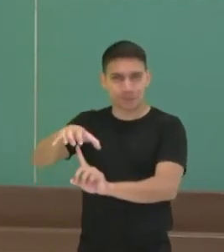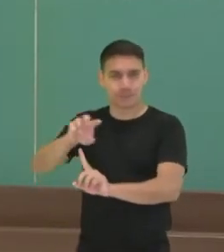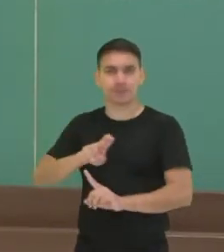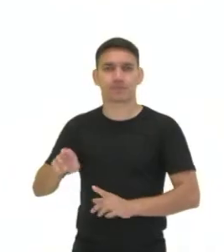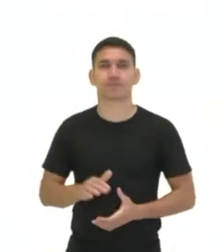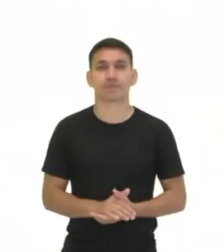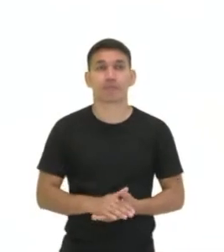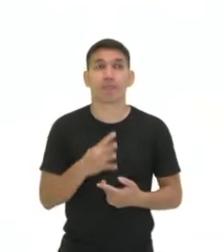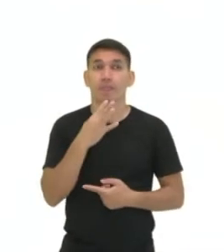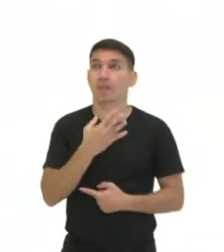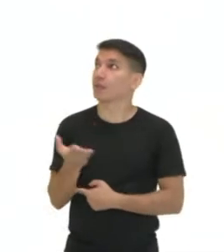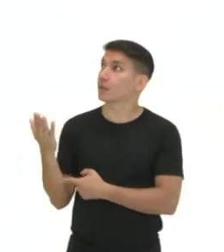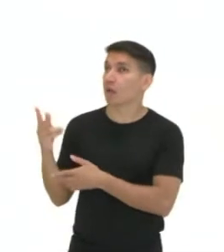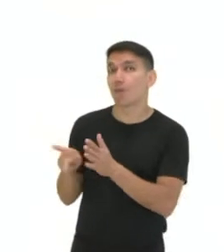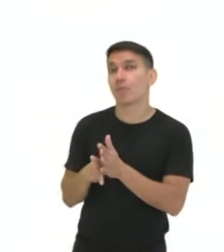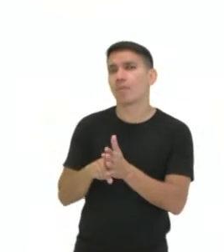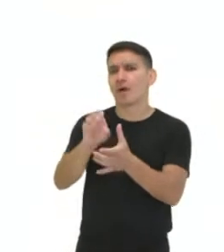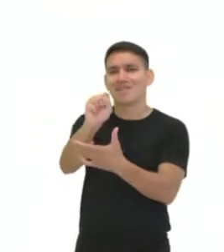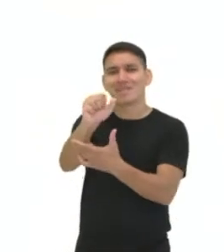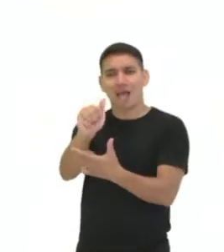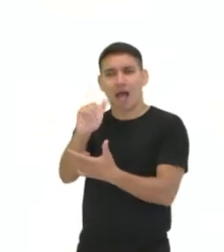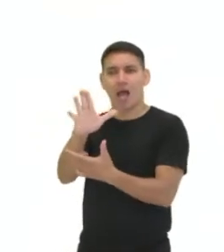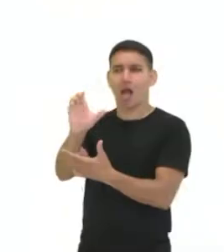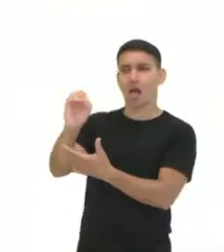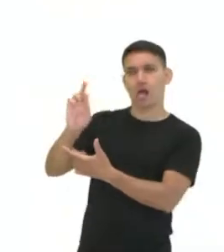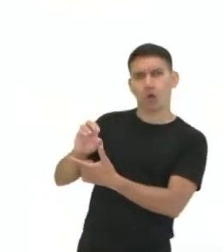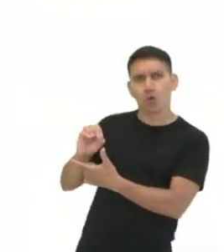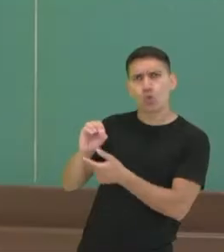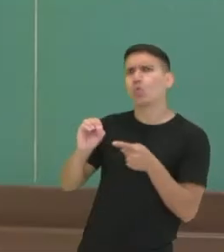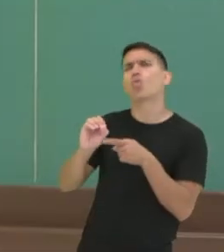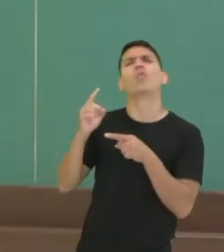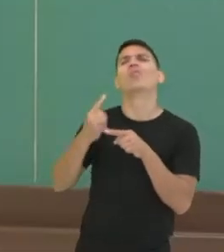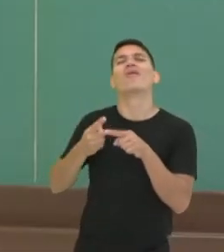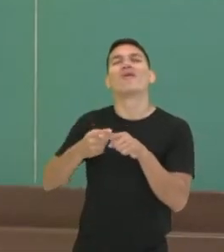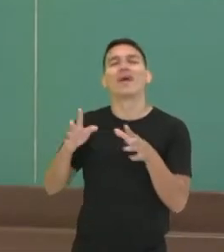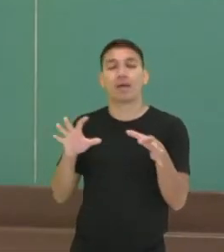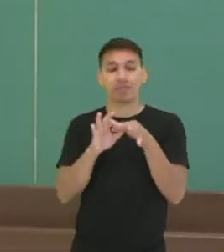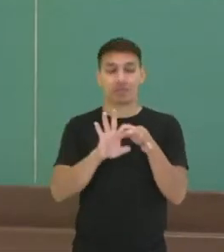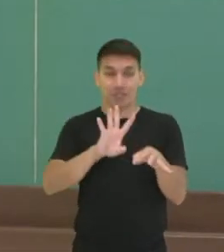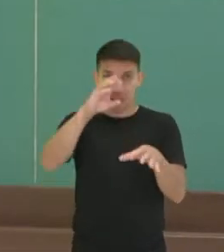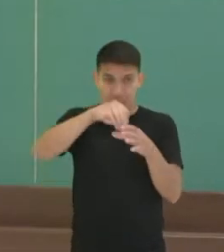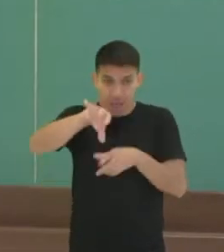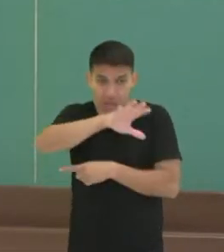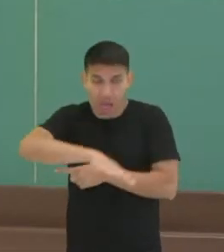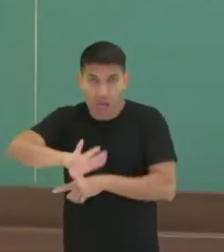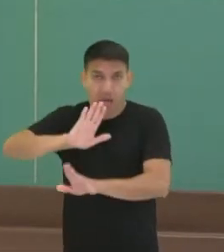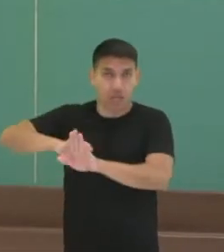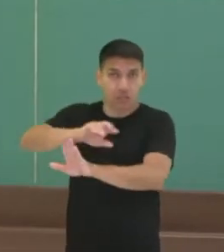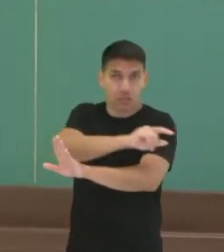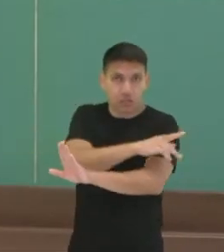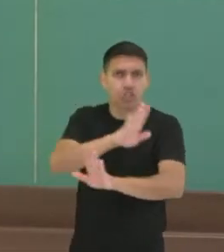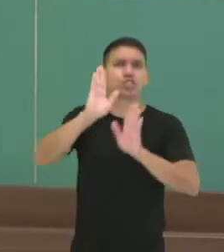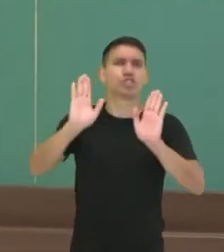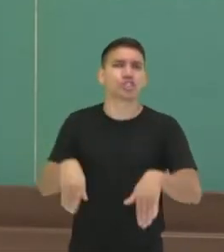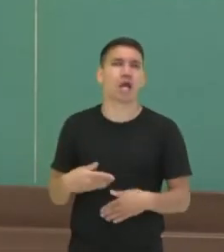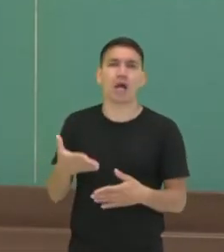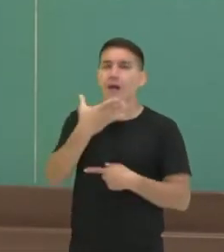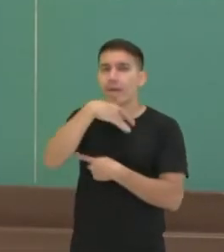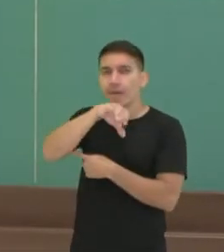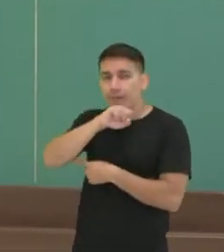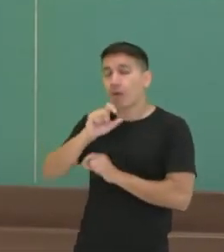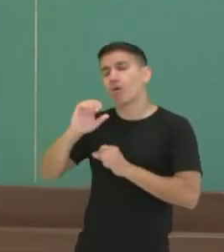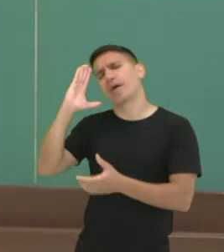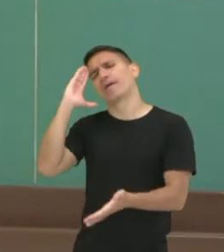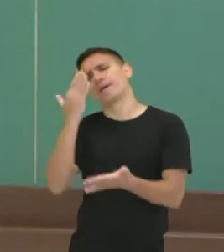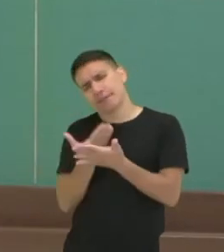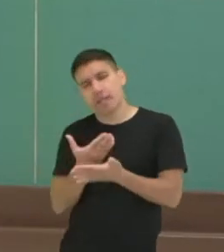um conhecido como Império Sacro Império Romano Germânico. Por que sacro? Porque dentro dessa ideologia já de seu pai, Carlos Magno